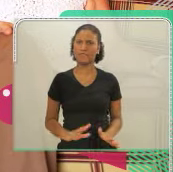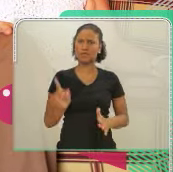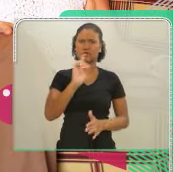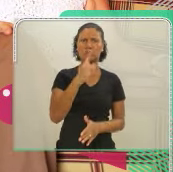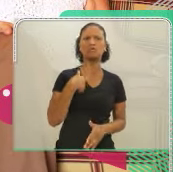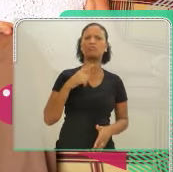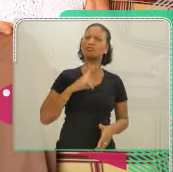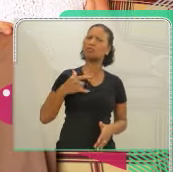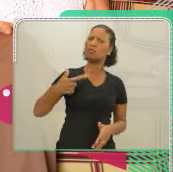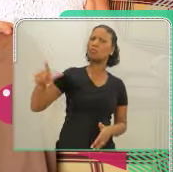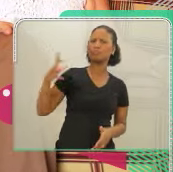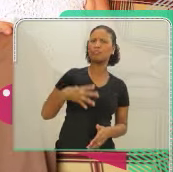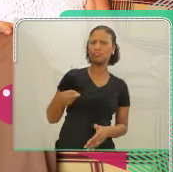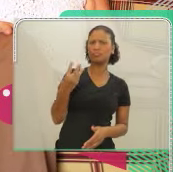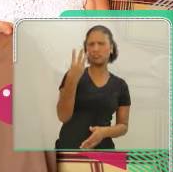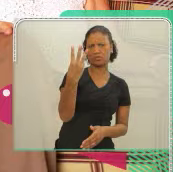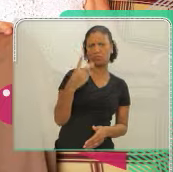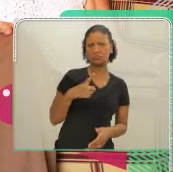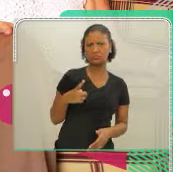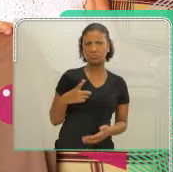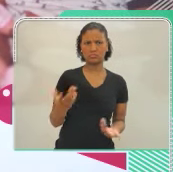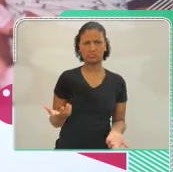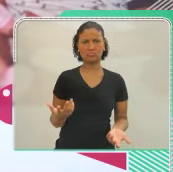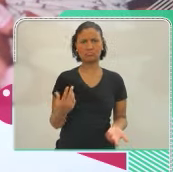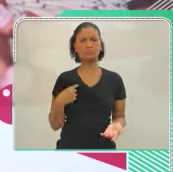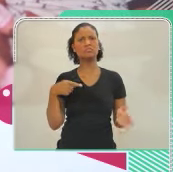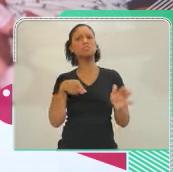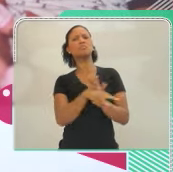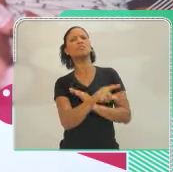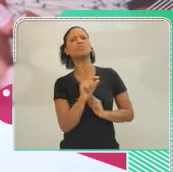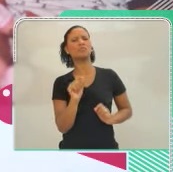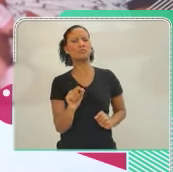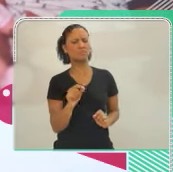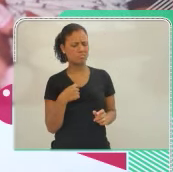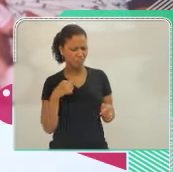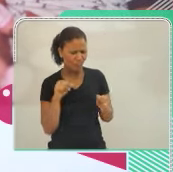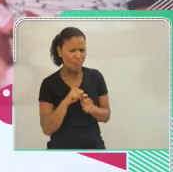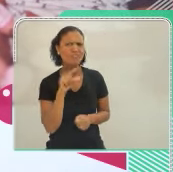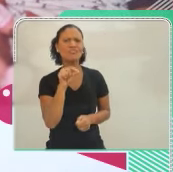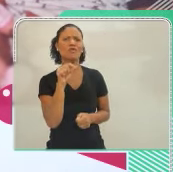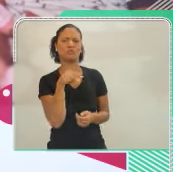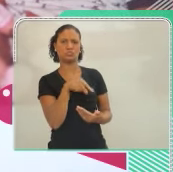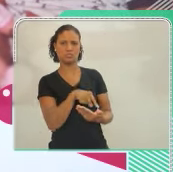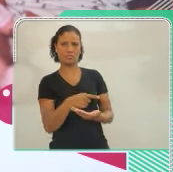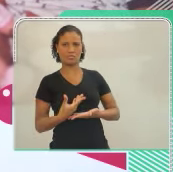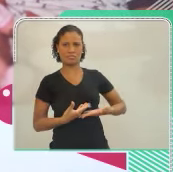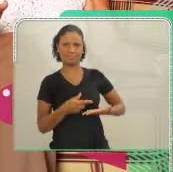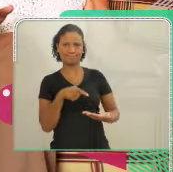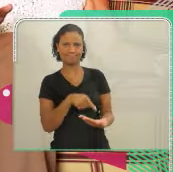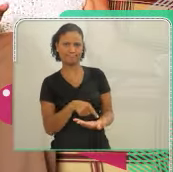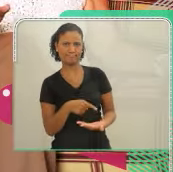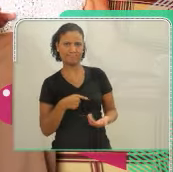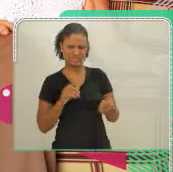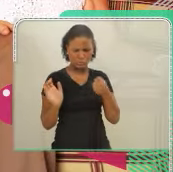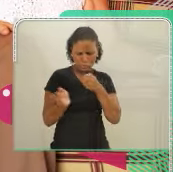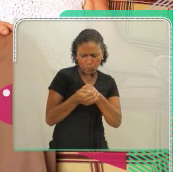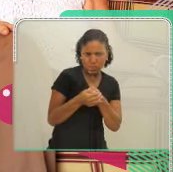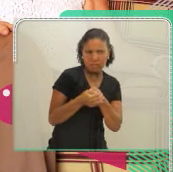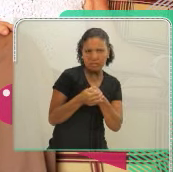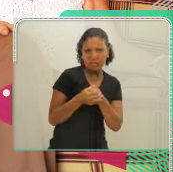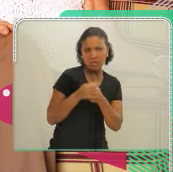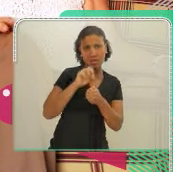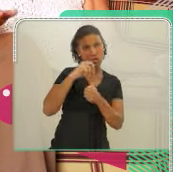primeiro parto. Eu tinha outros três filhos e a pergunta era, o que fazer agora?